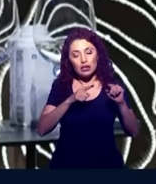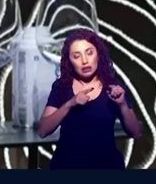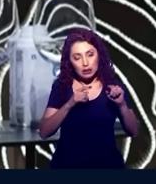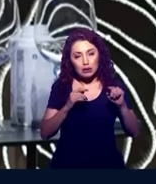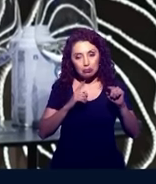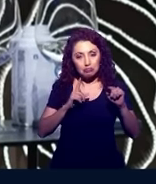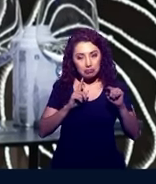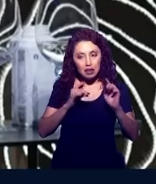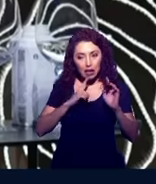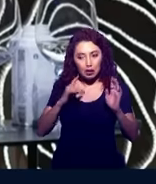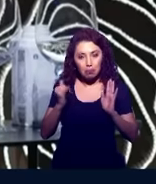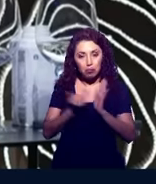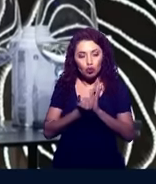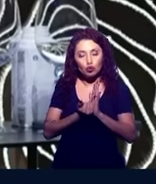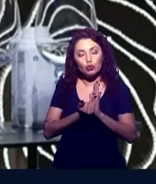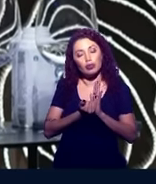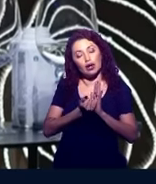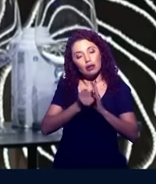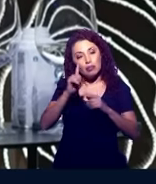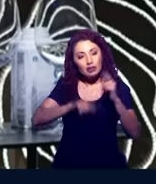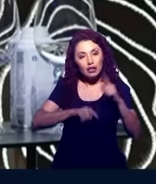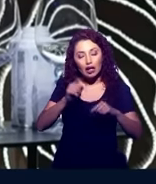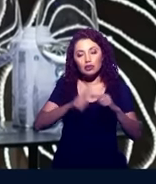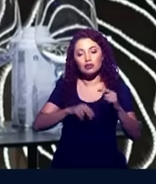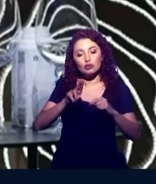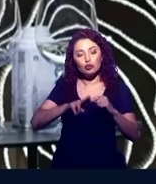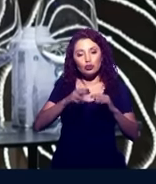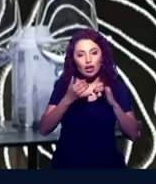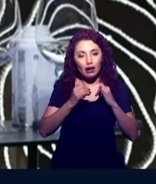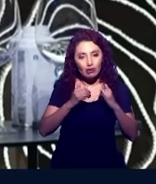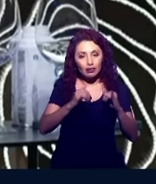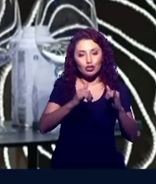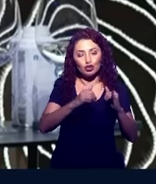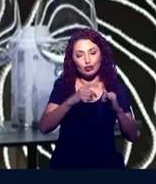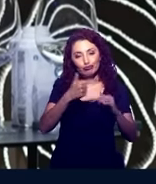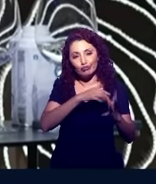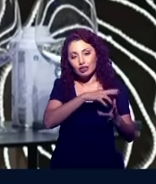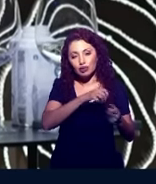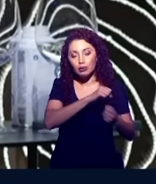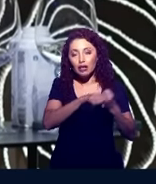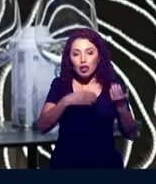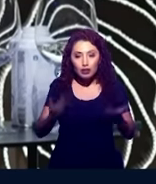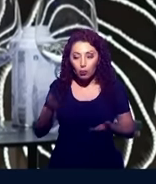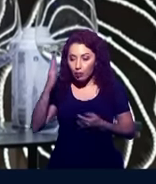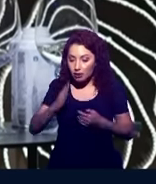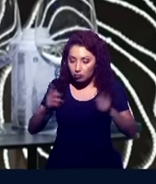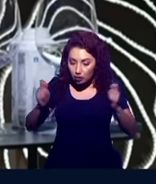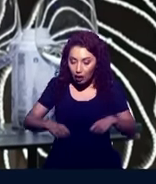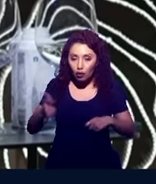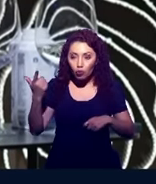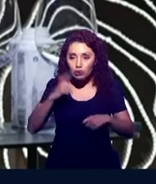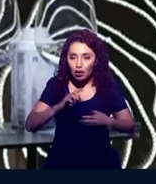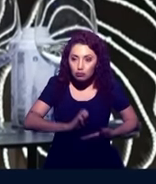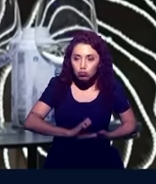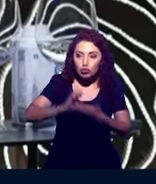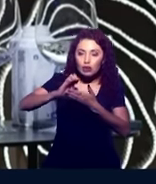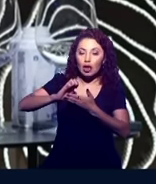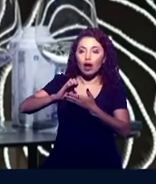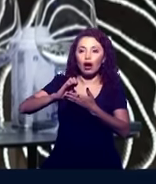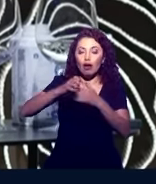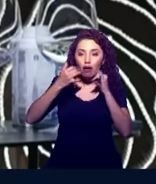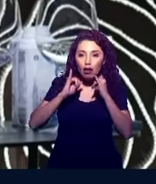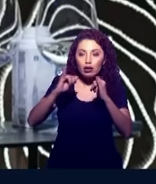Brasil vai se colocar como ou pode se colocar como exportador de energia limpa mas ele pode se colocar também como um